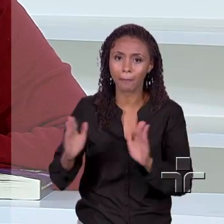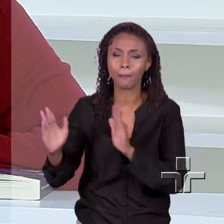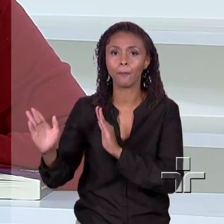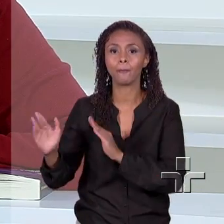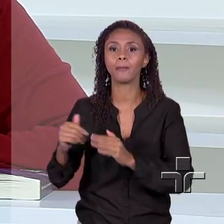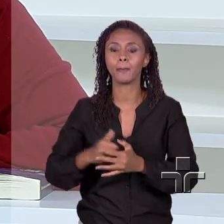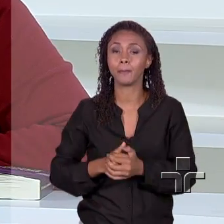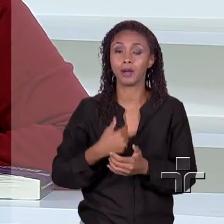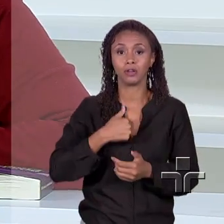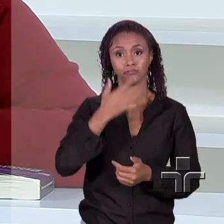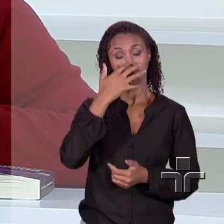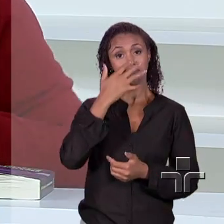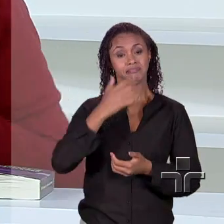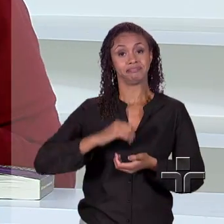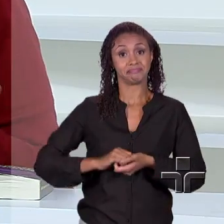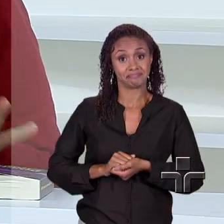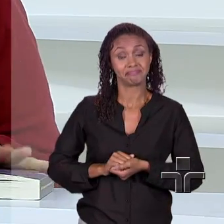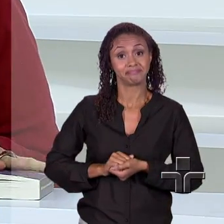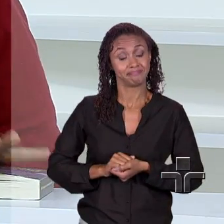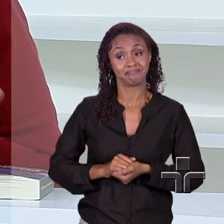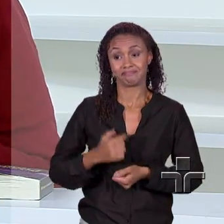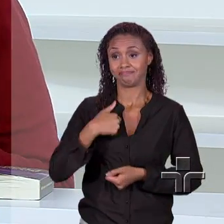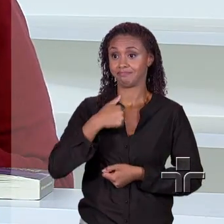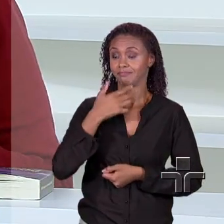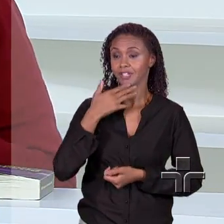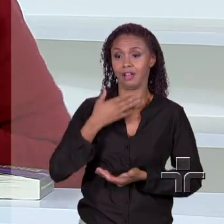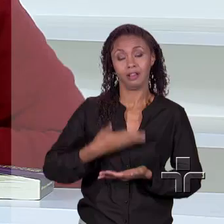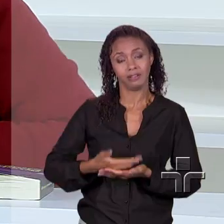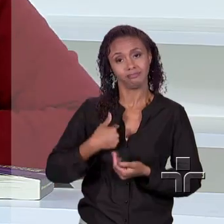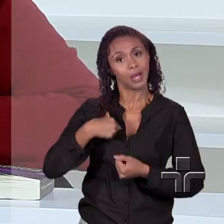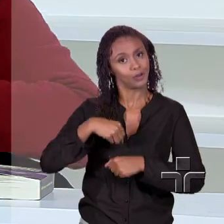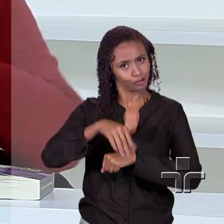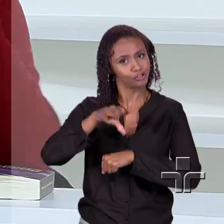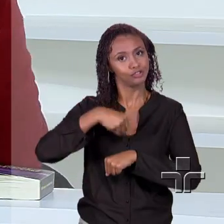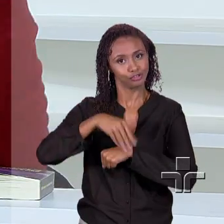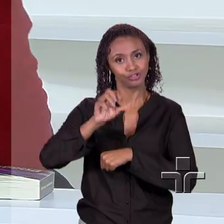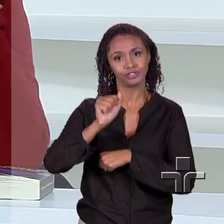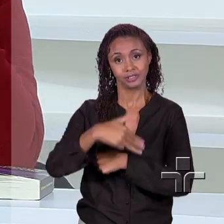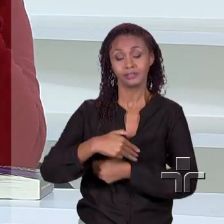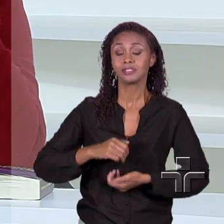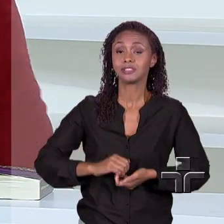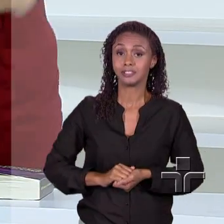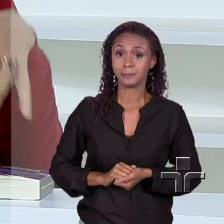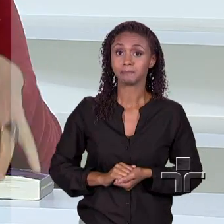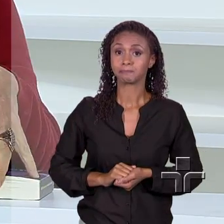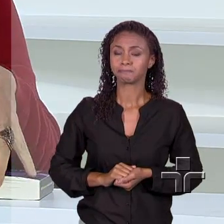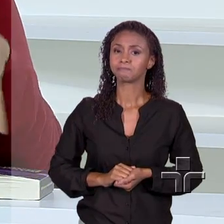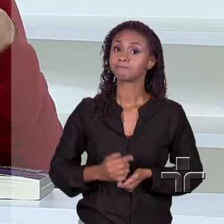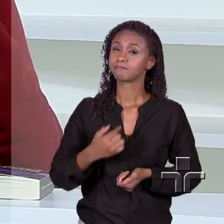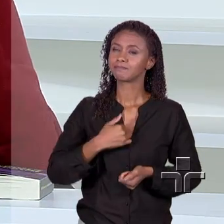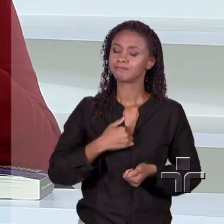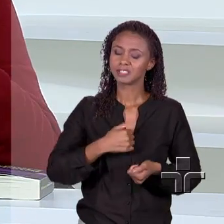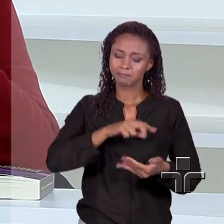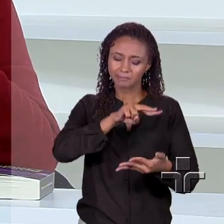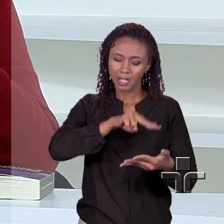antecedeu, colocou. É fascinante e eu recomendo, né? E eu acho que o que eu li